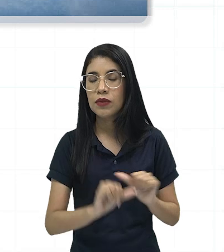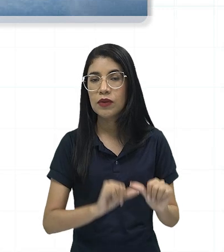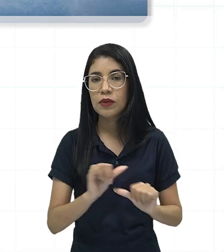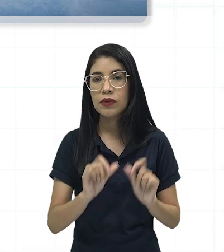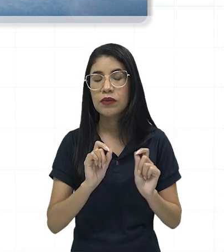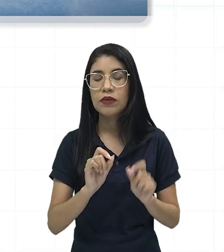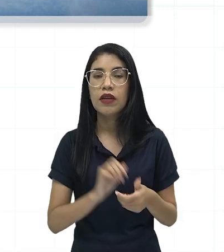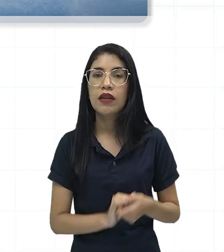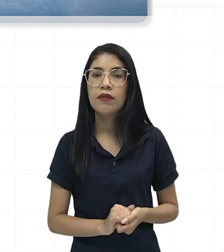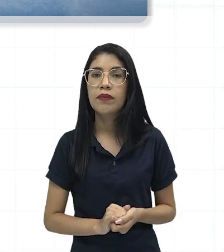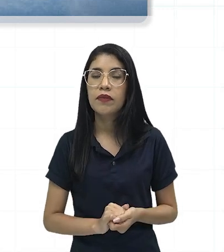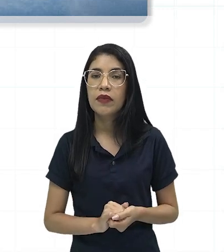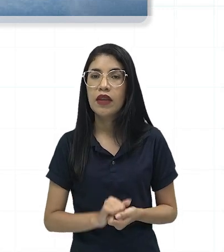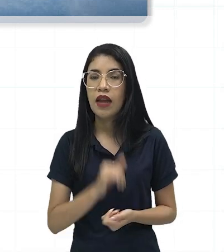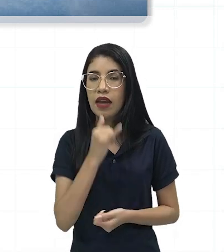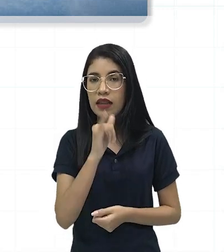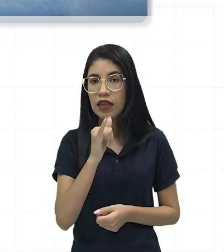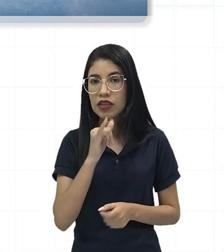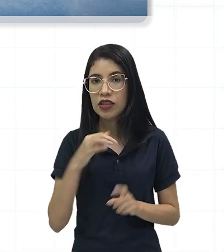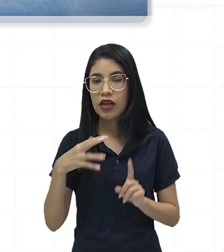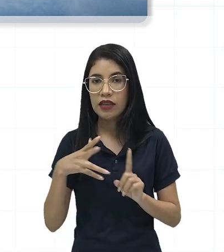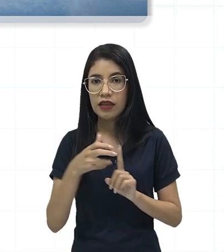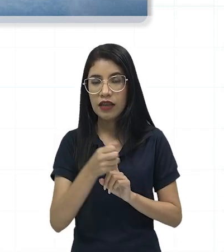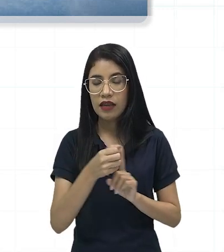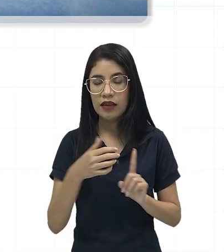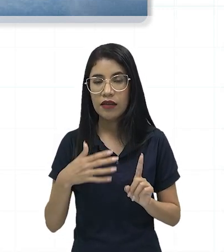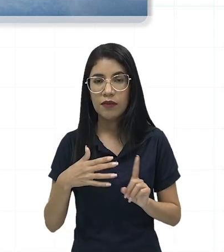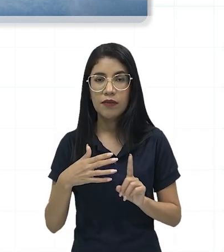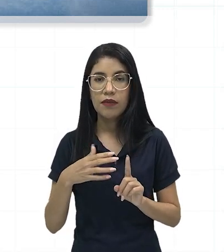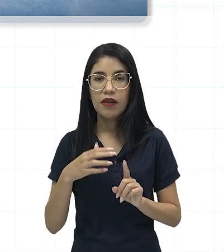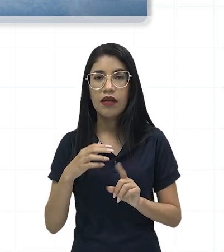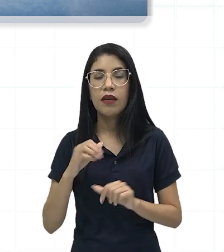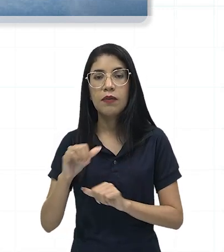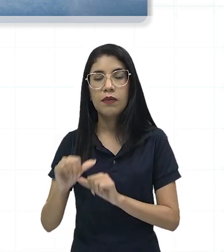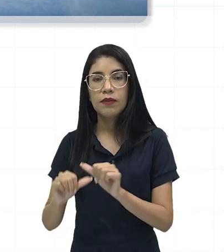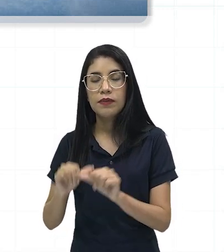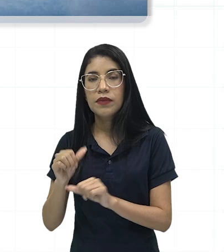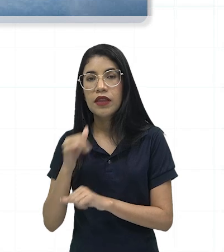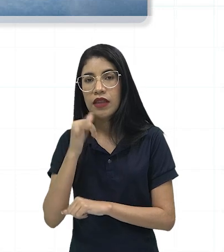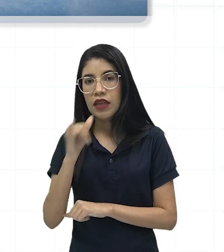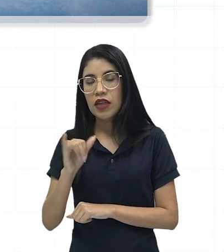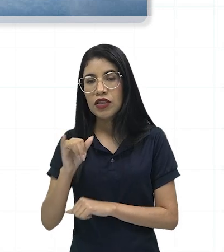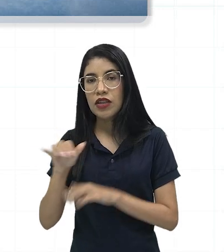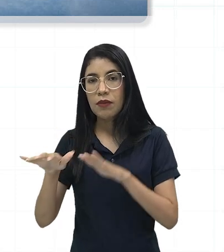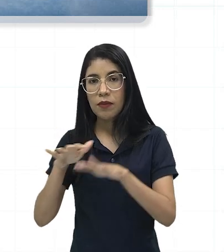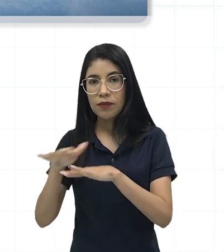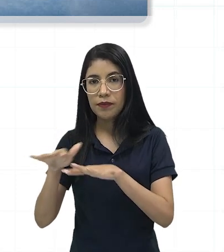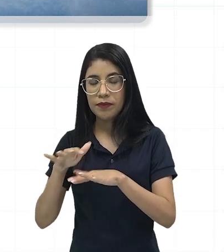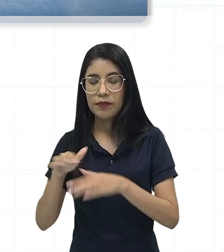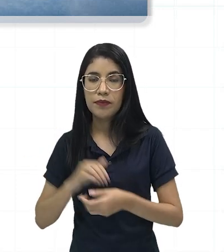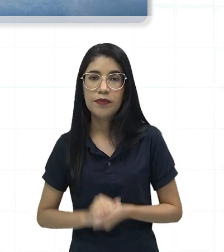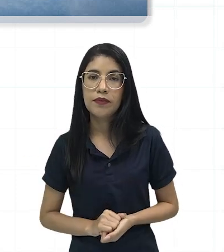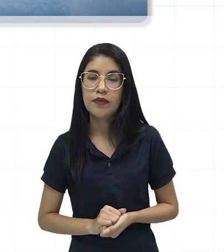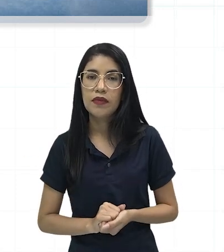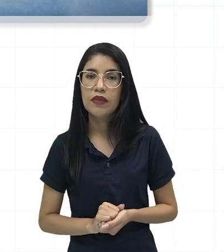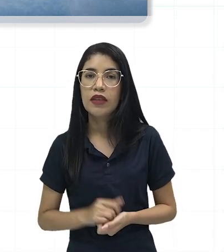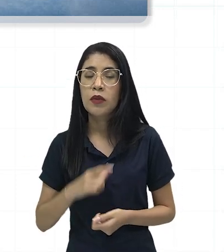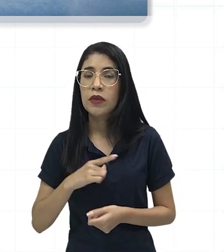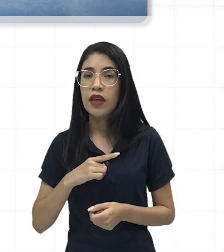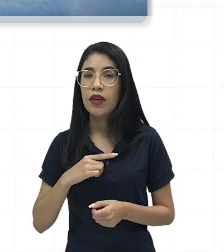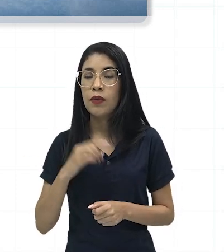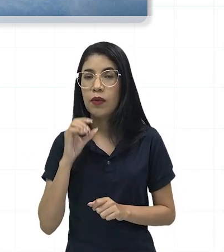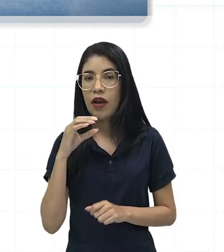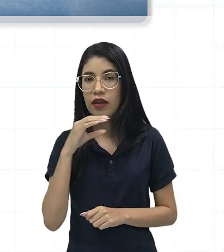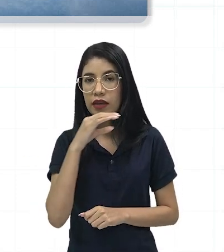a energia térmica em energia mecânica. Então, ali há um